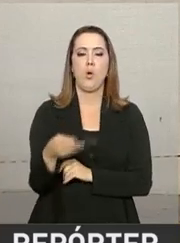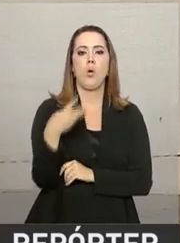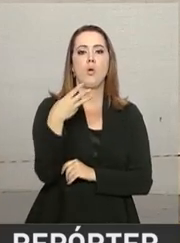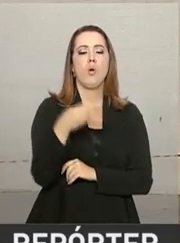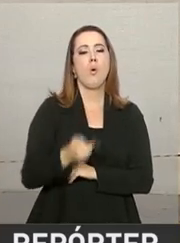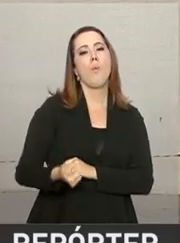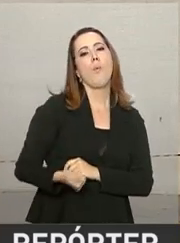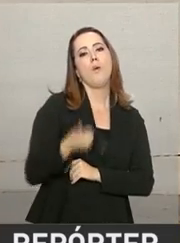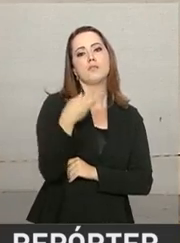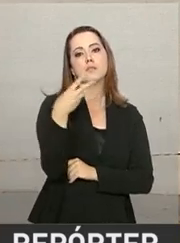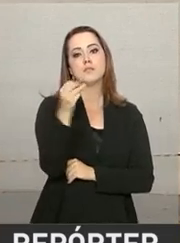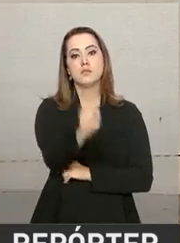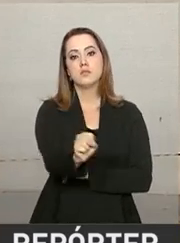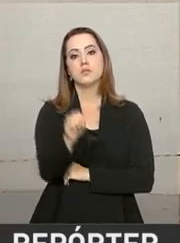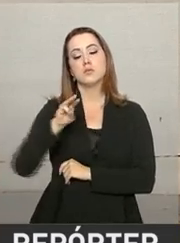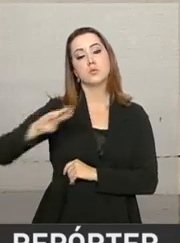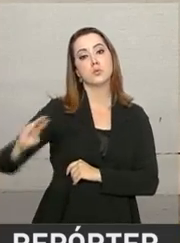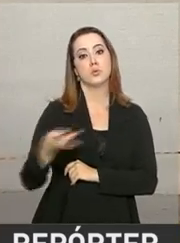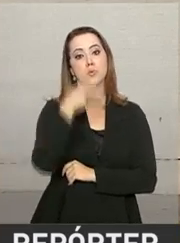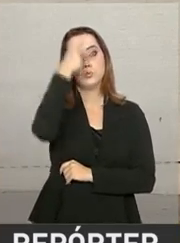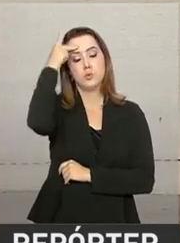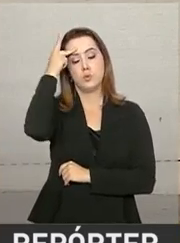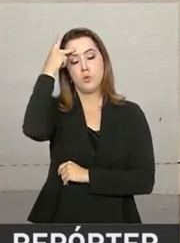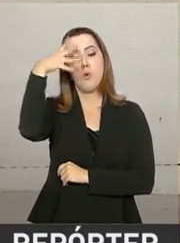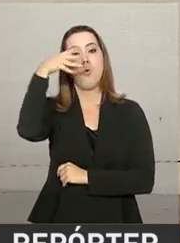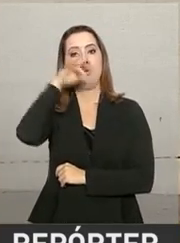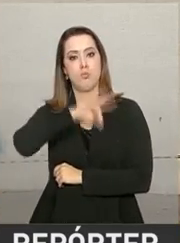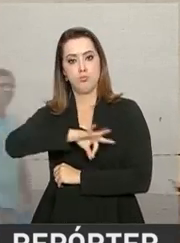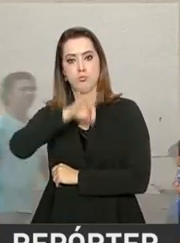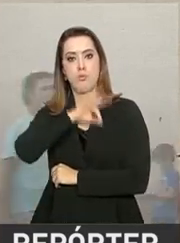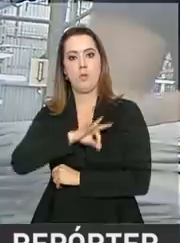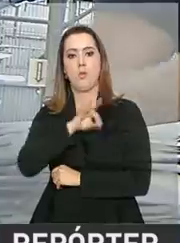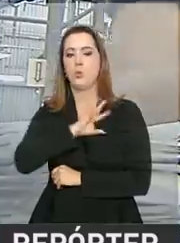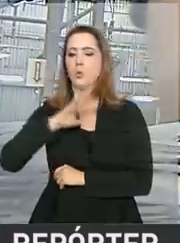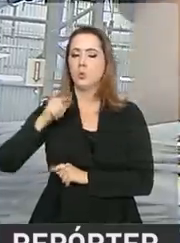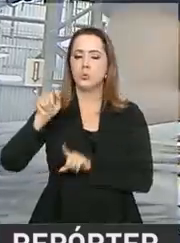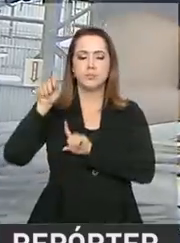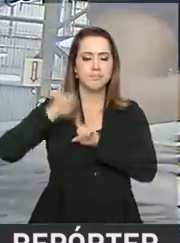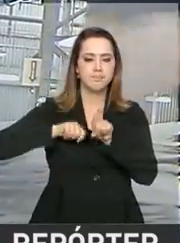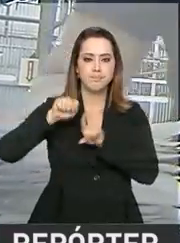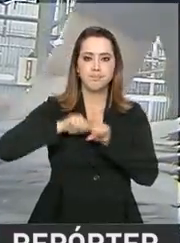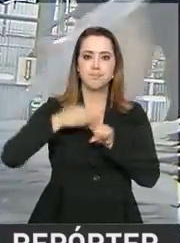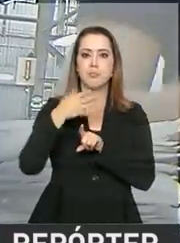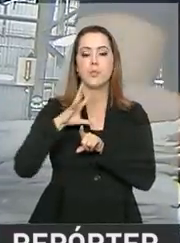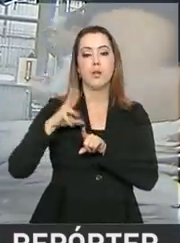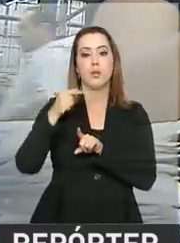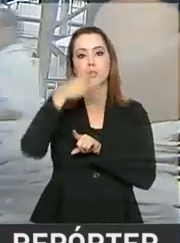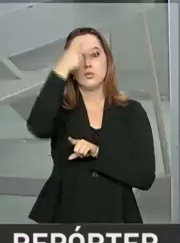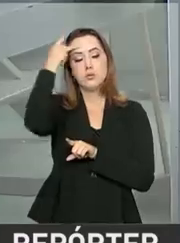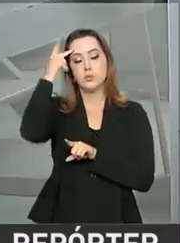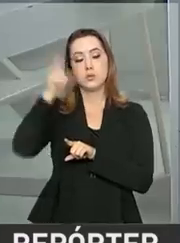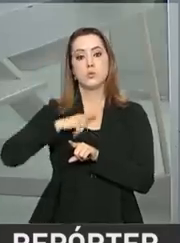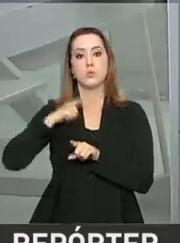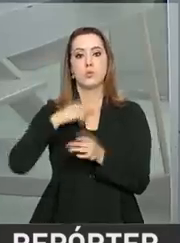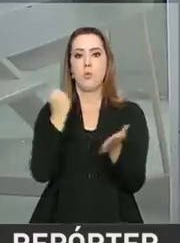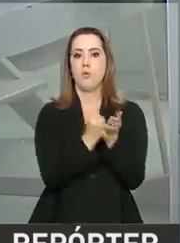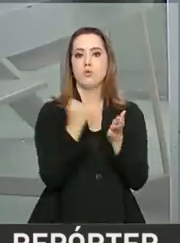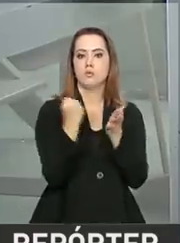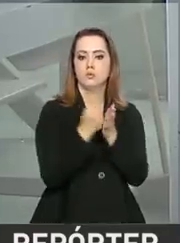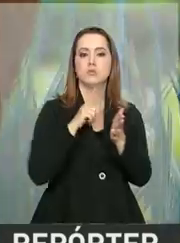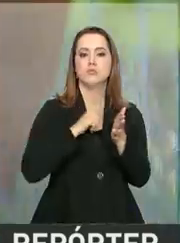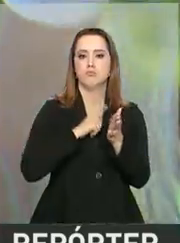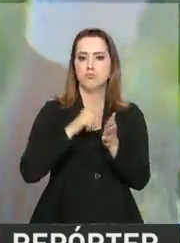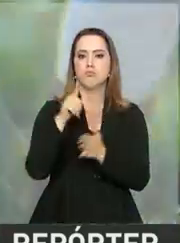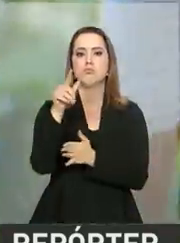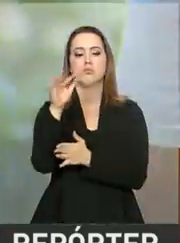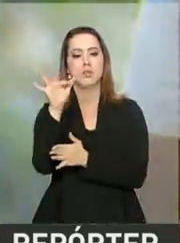38 milhões de brasileiros recebem esses depósitos mensais. Todos os trabalhadores com carteira assinada têm direito ao